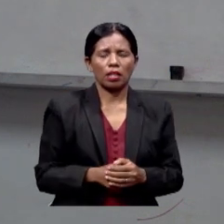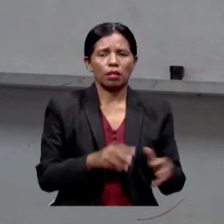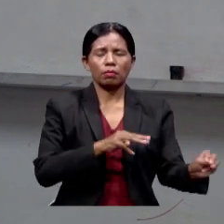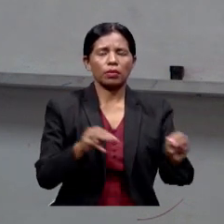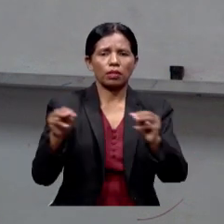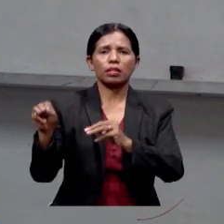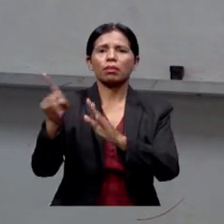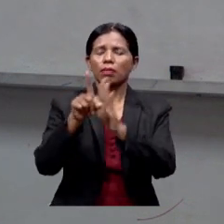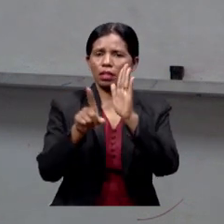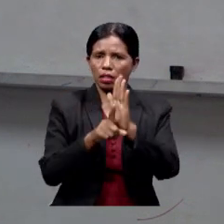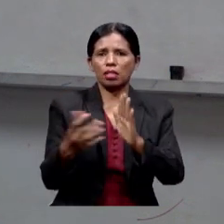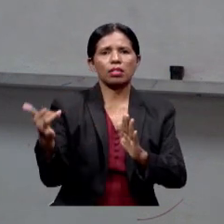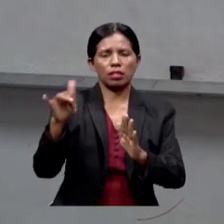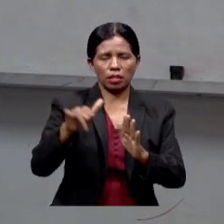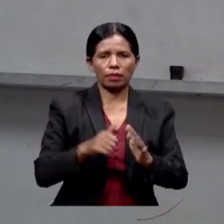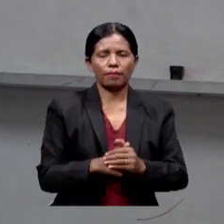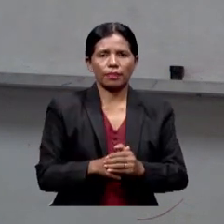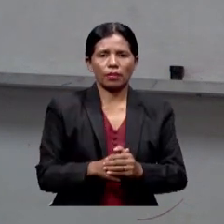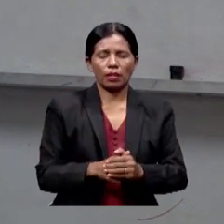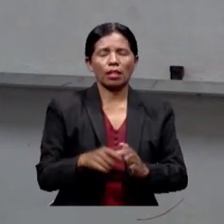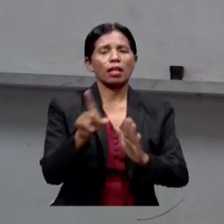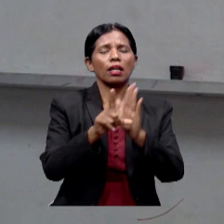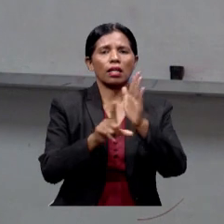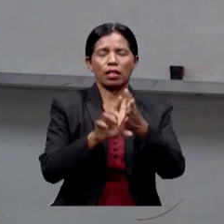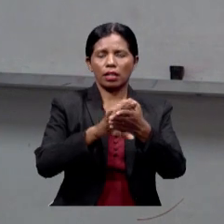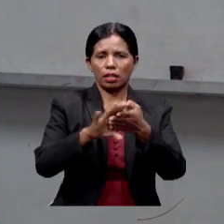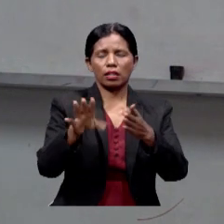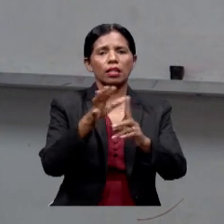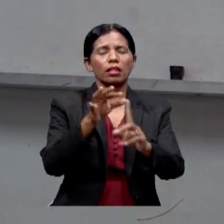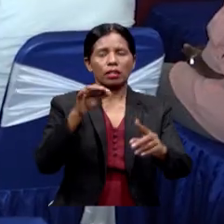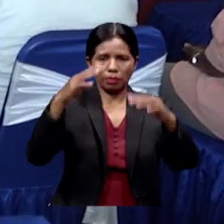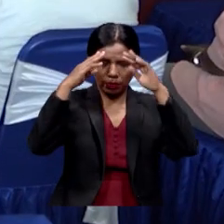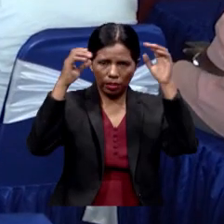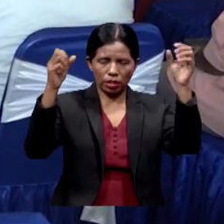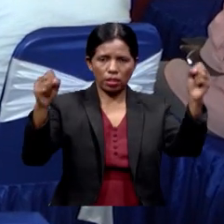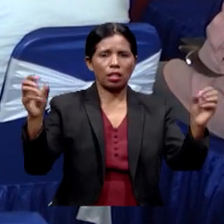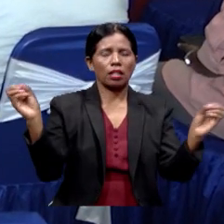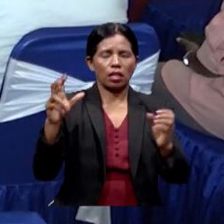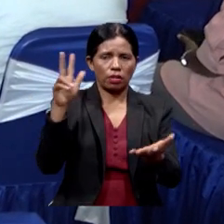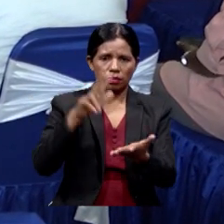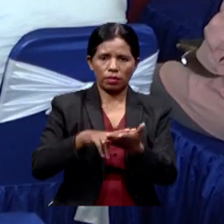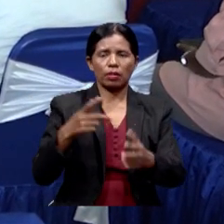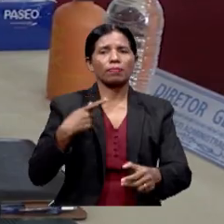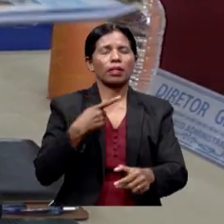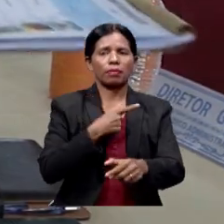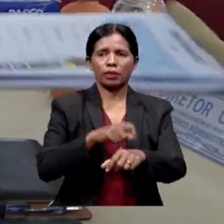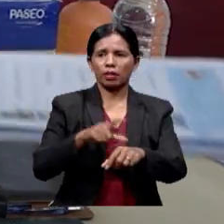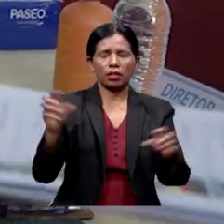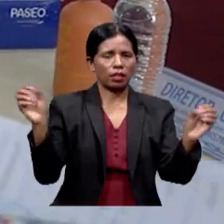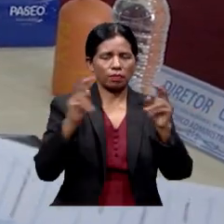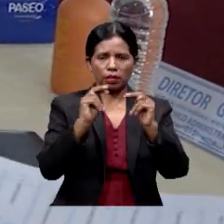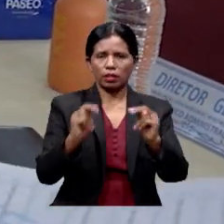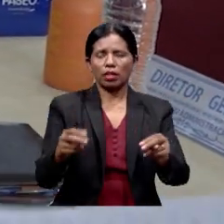ba lei ser nem. Nia tutan lei eleitoral neve presidente república veta ona parlamento nacional la precisa